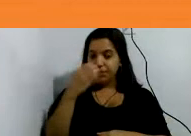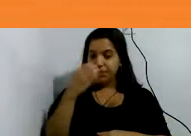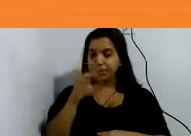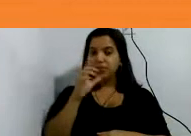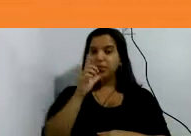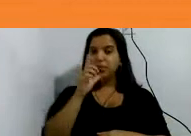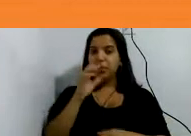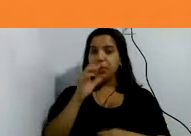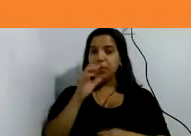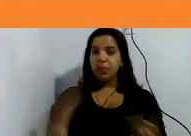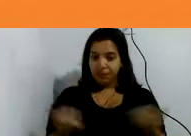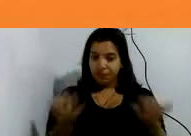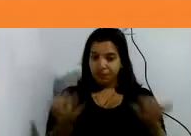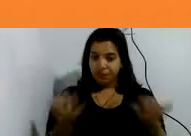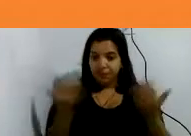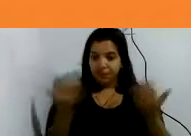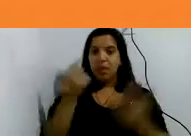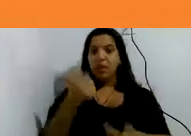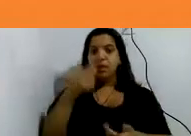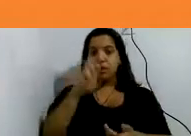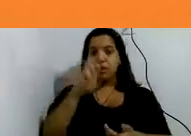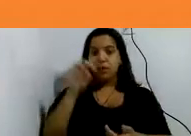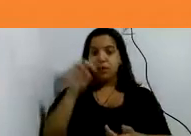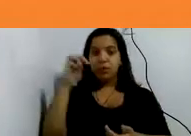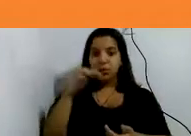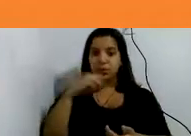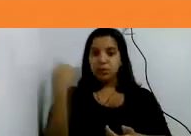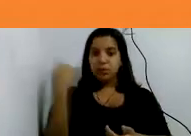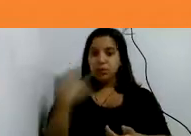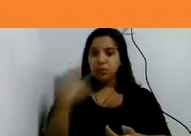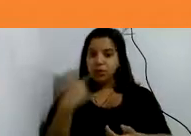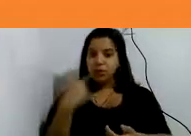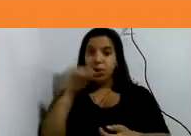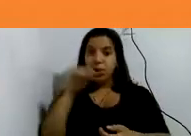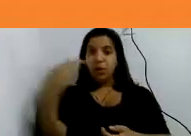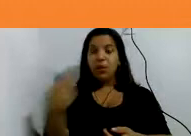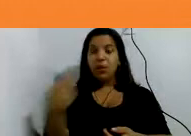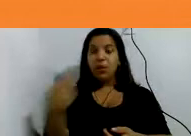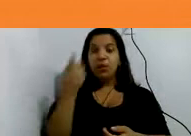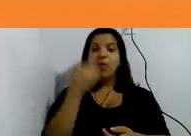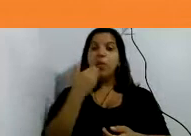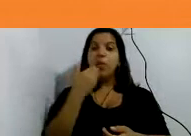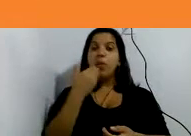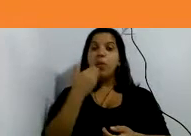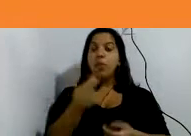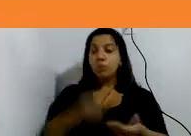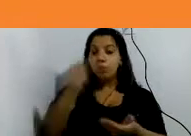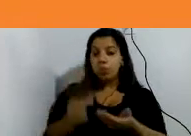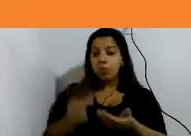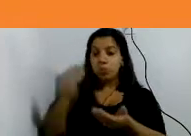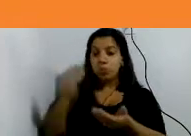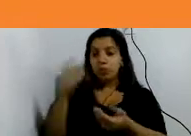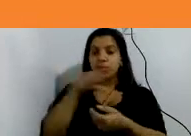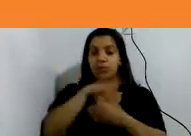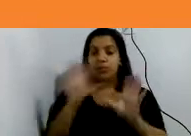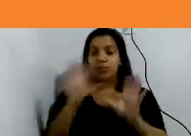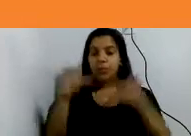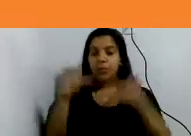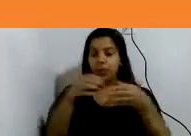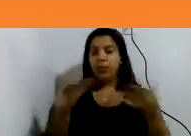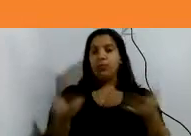a 15 minutos, centrifugação, e aí depois a gente vai ver qual que é o tubo que houve